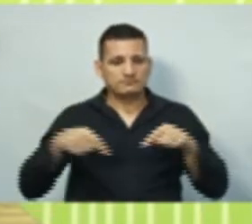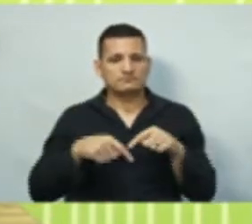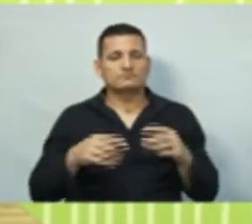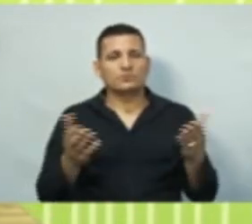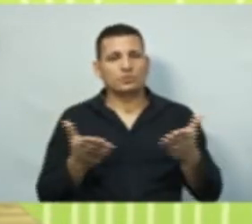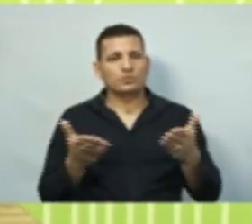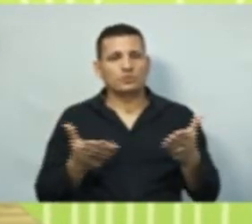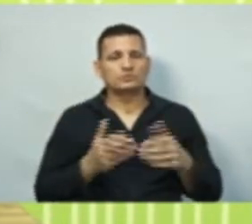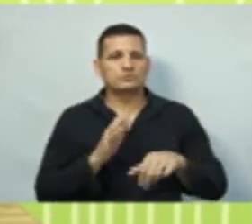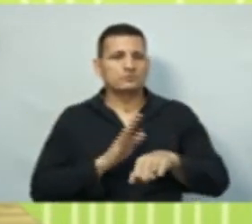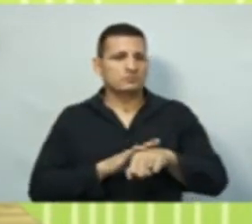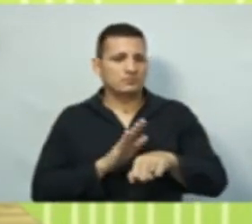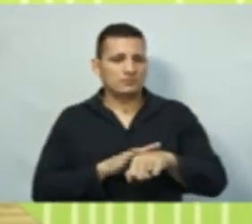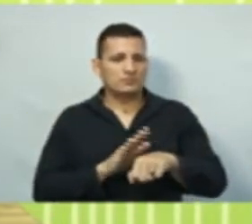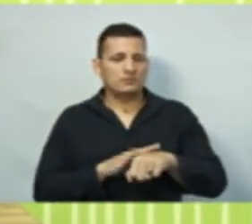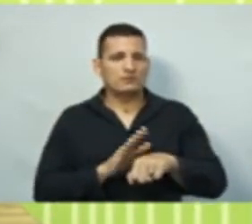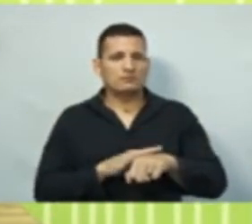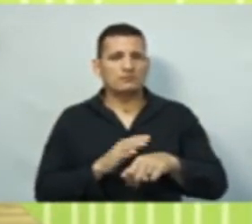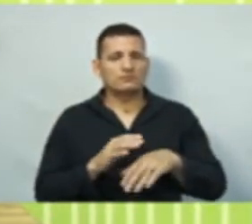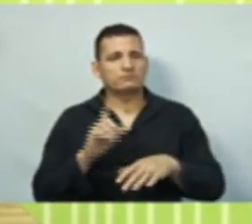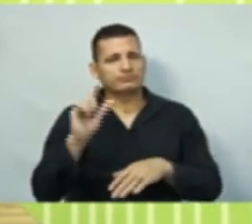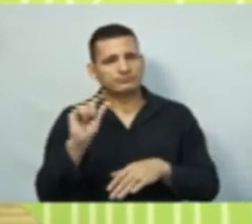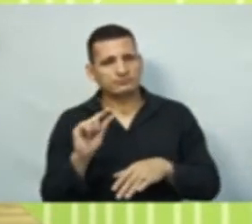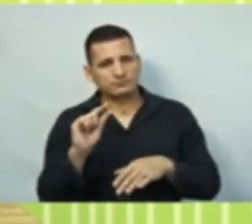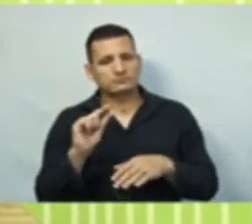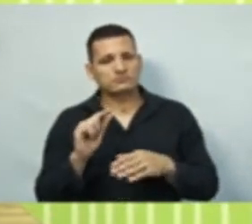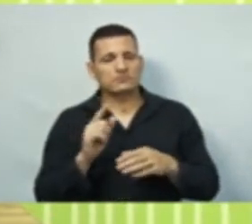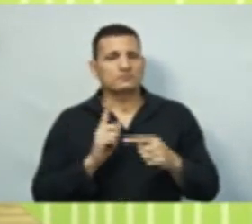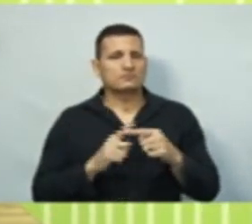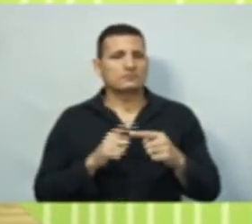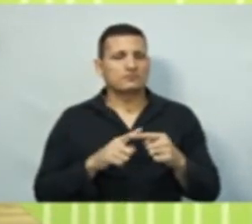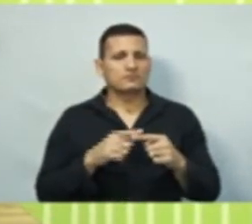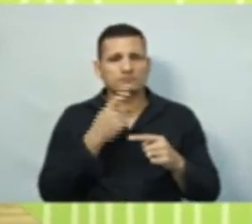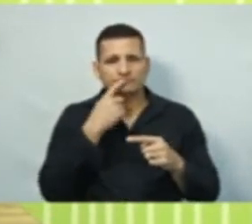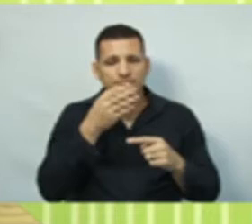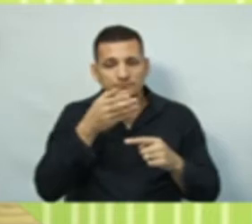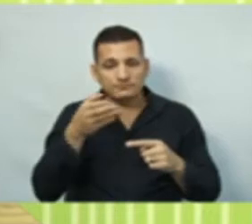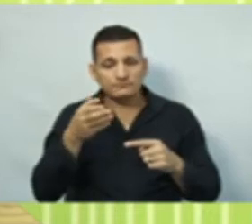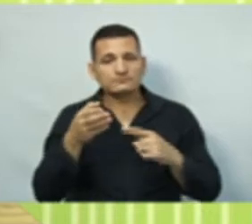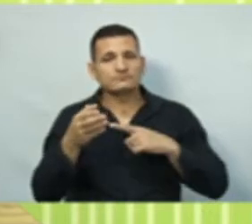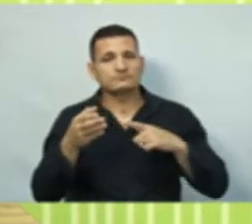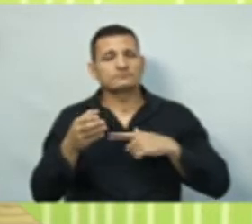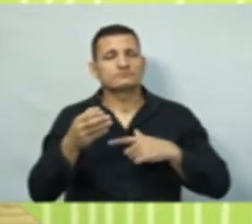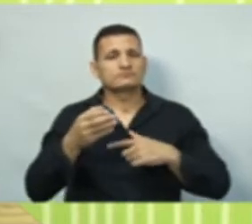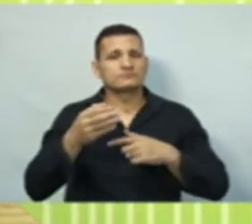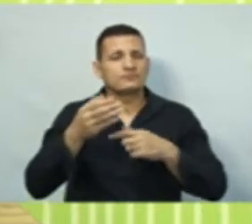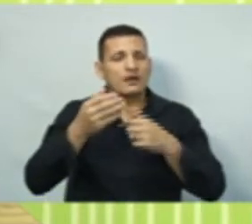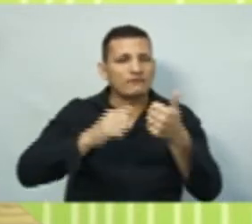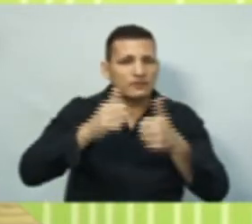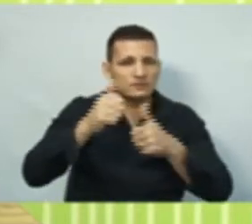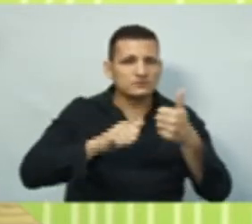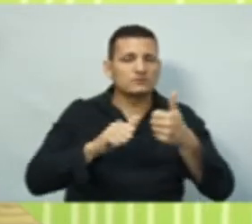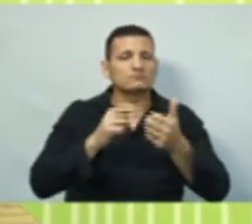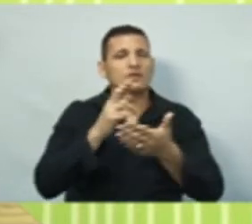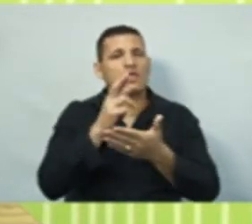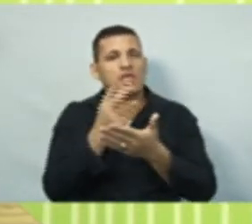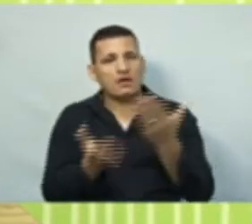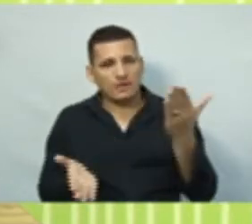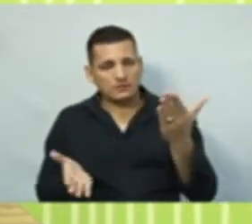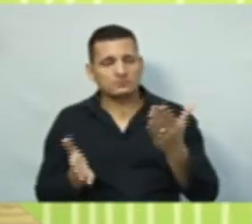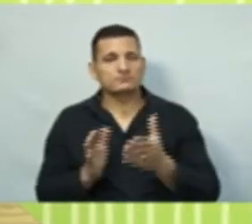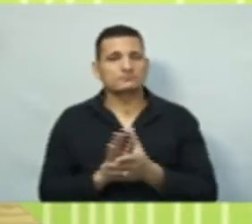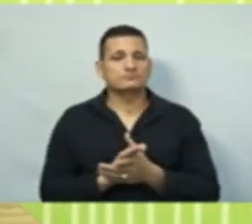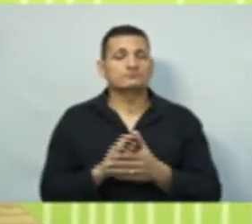tempo vai ser um pouco mais reduzido, tendo em vista que daqui a pouco nós teremos uma avaliação de recuperação. Então,